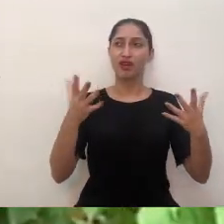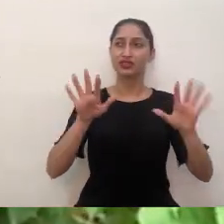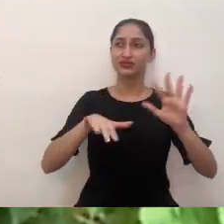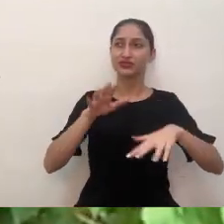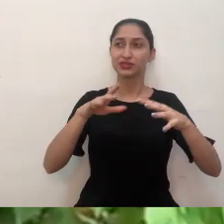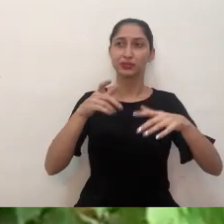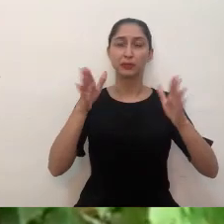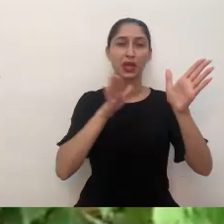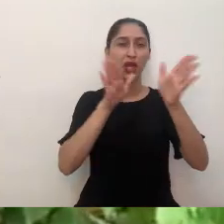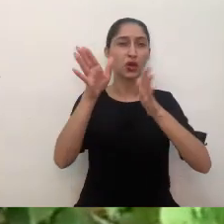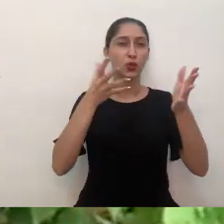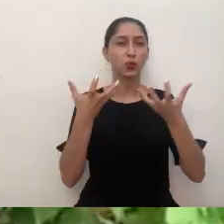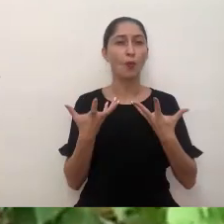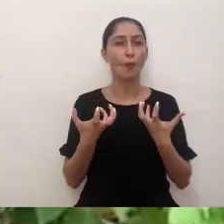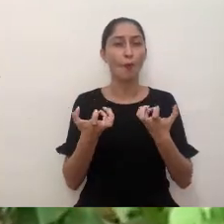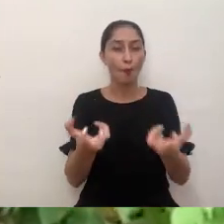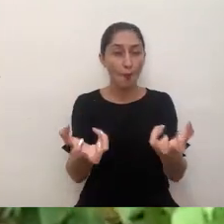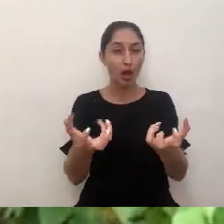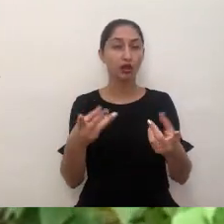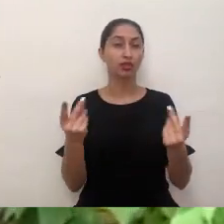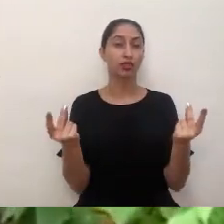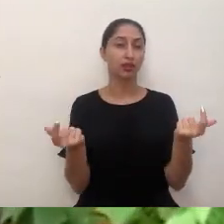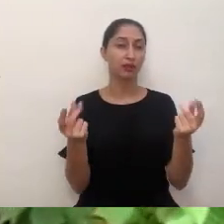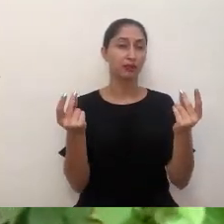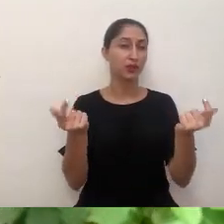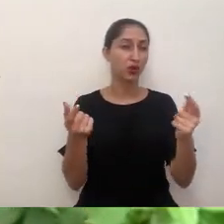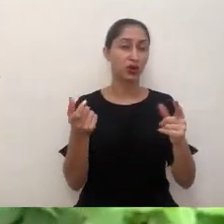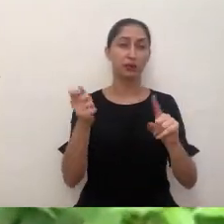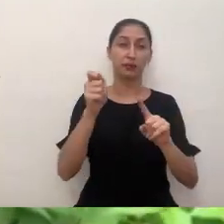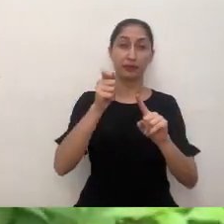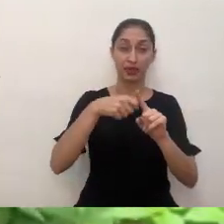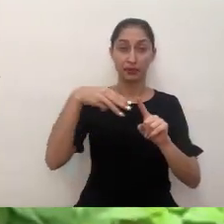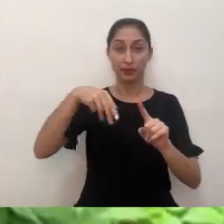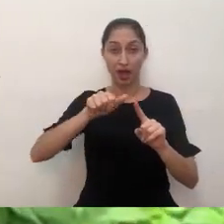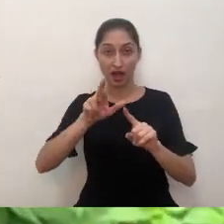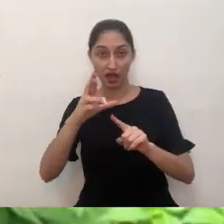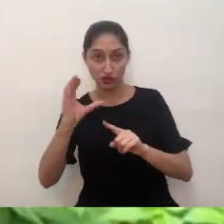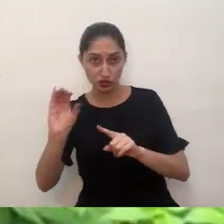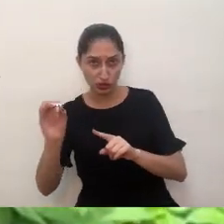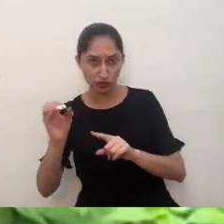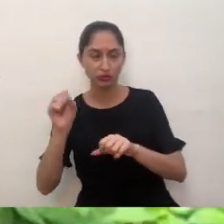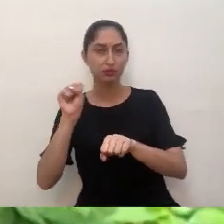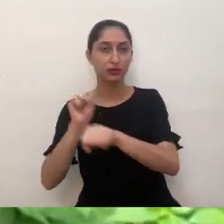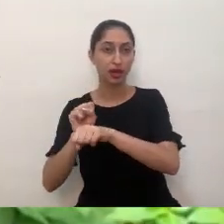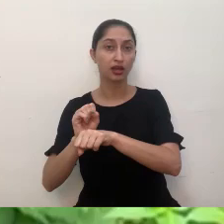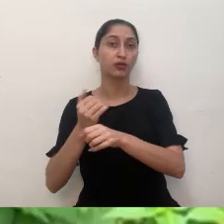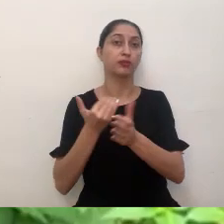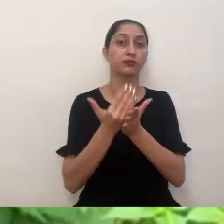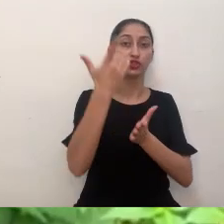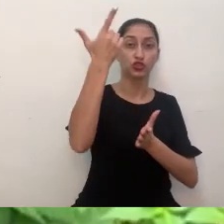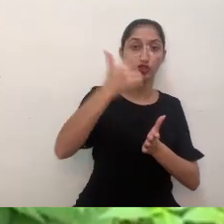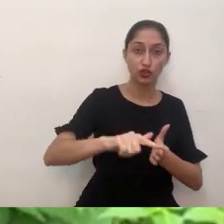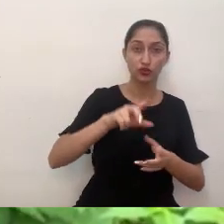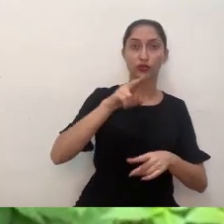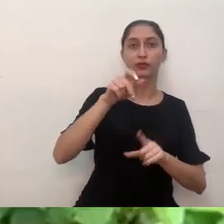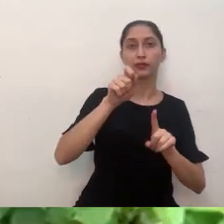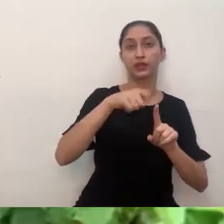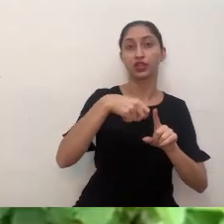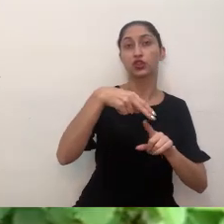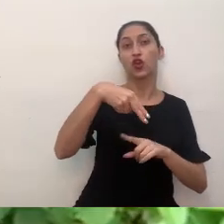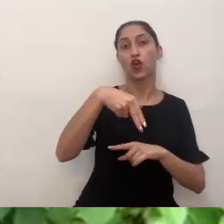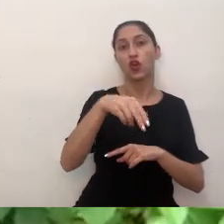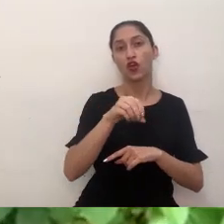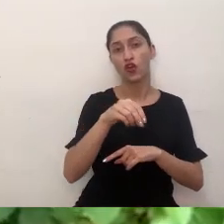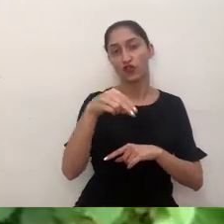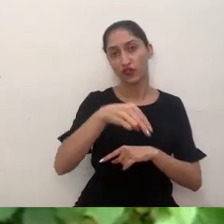longa, porque tem hora que para de chover, assim, mês de março, aí a gente só vai ter chuva em novembro, que é a hora que a gente planta o milho. Só